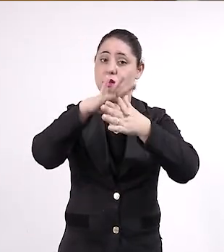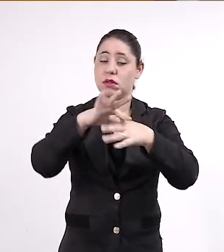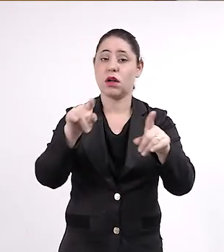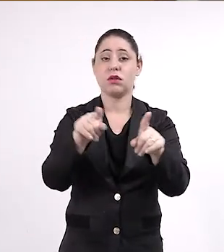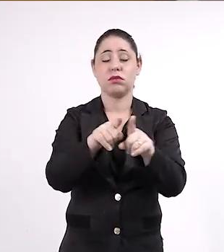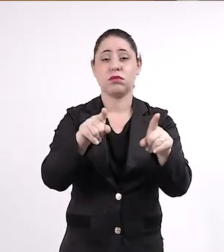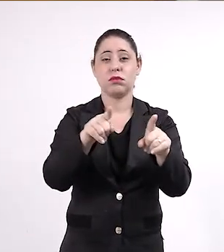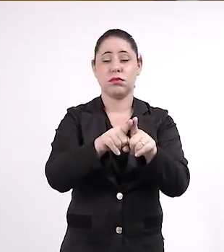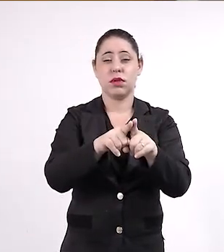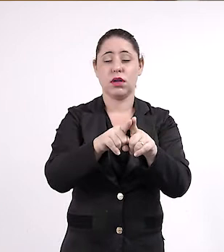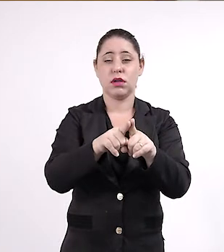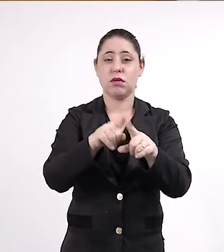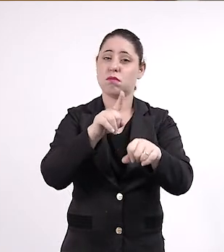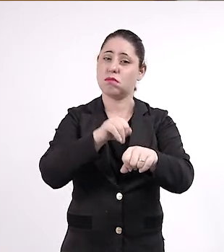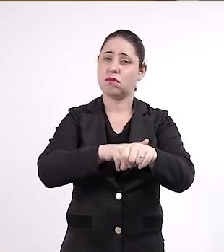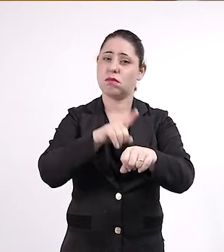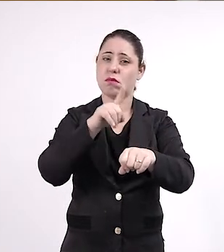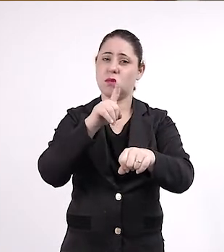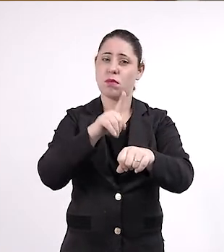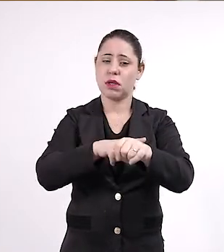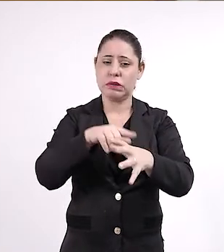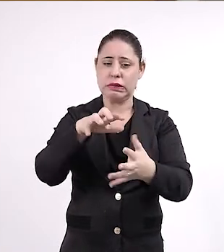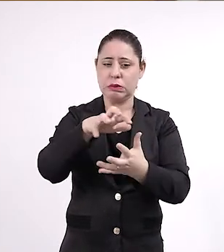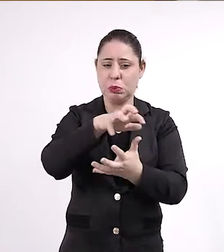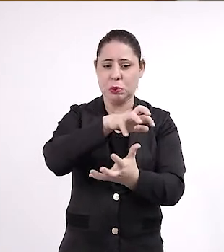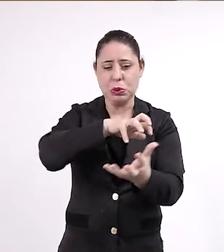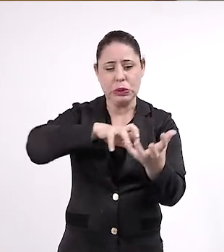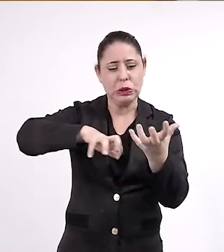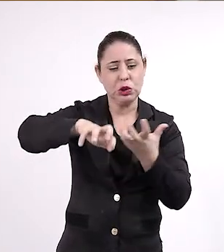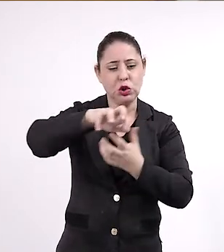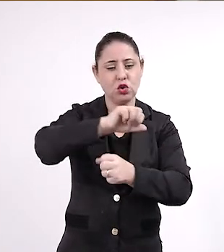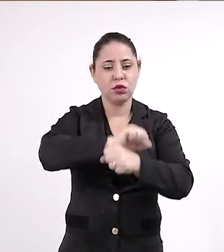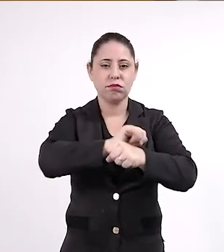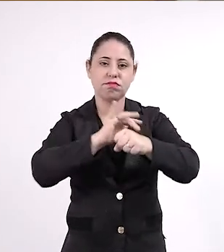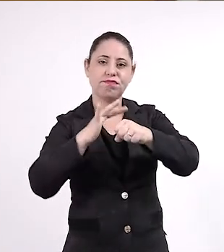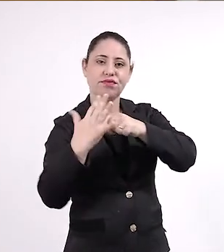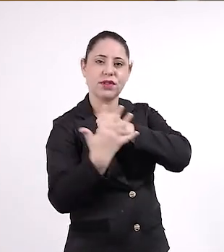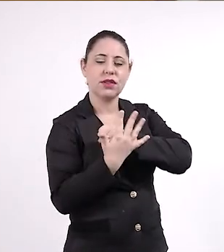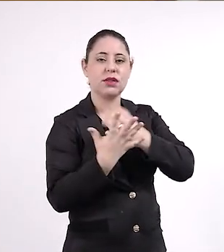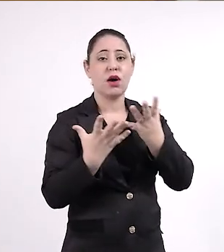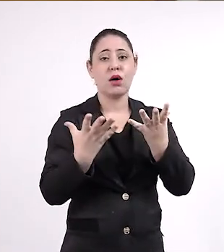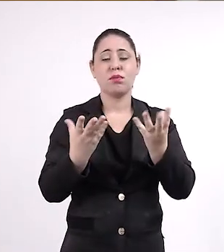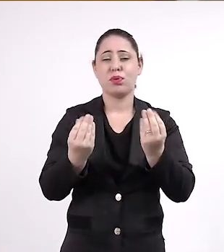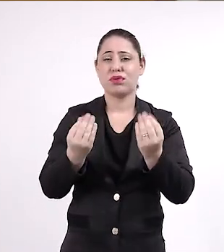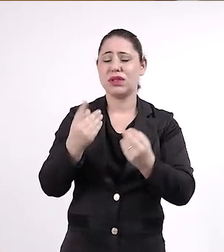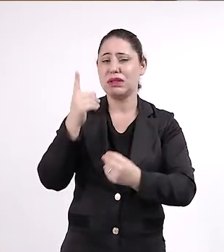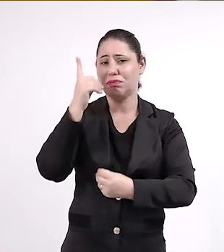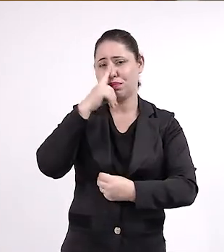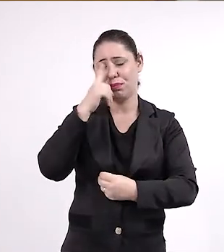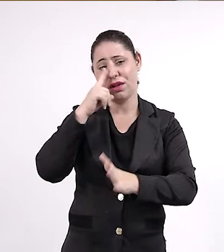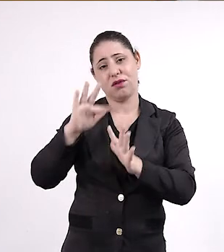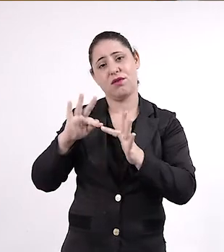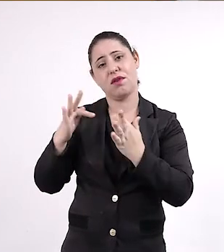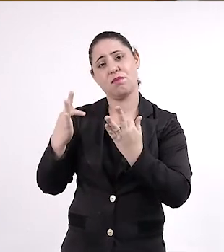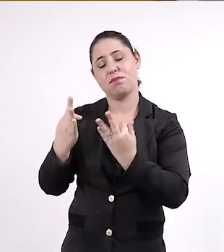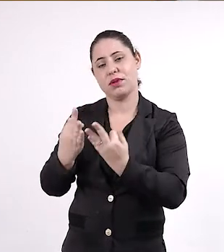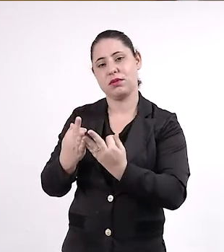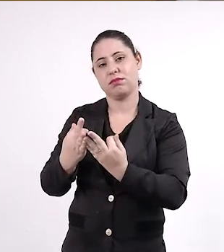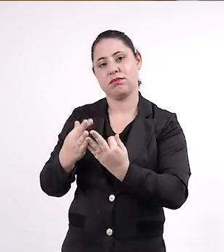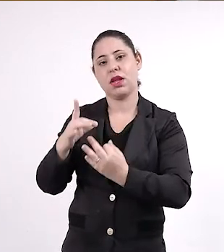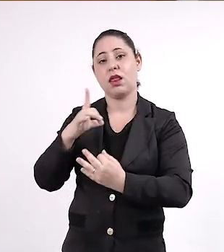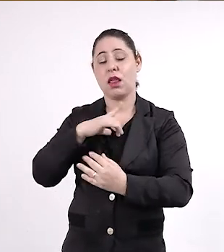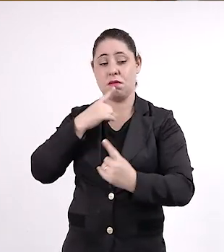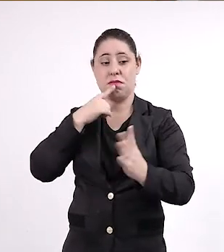destaque durante essa crise do coronavírus, né? Muitas mães, são muitas as famílias que